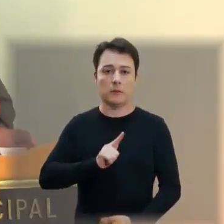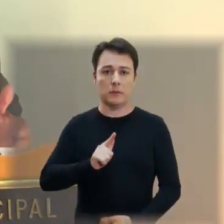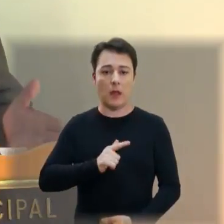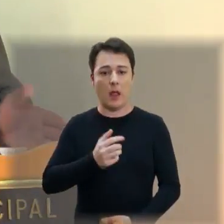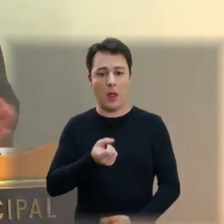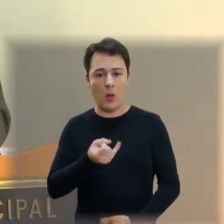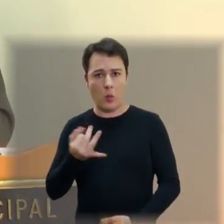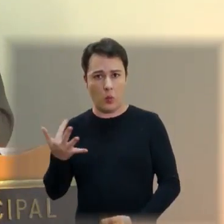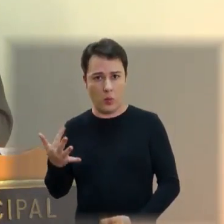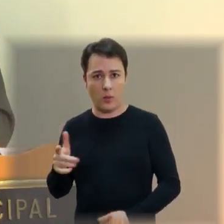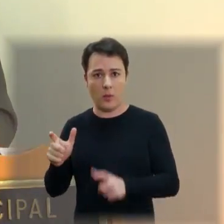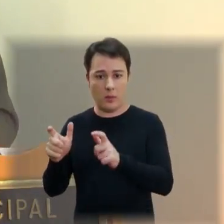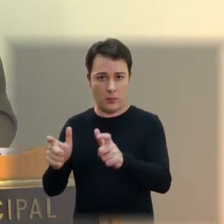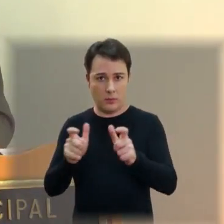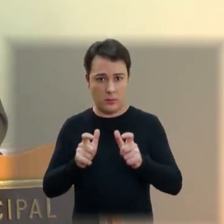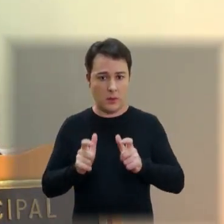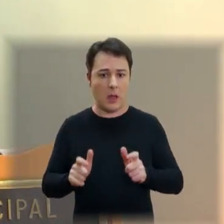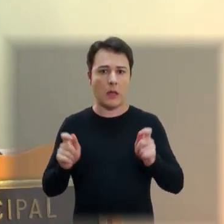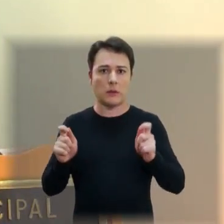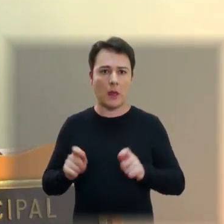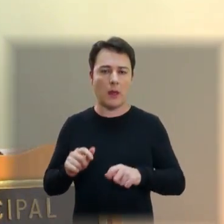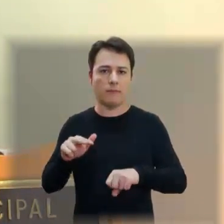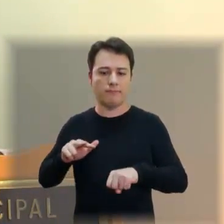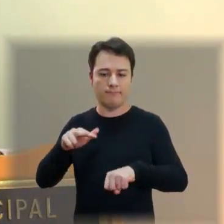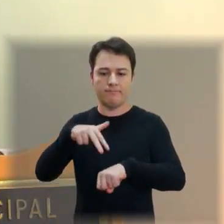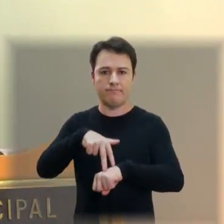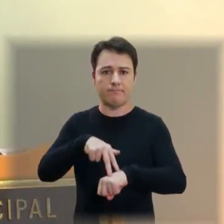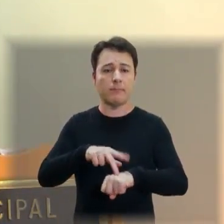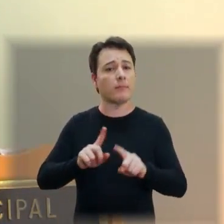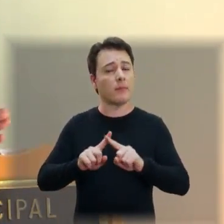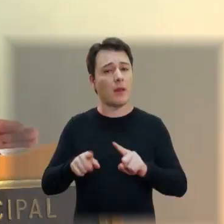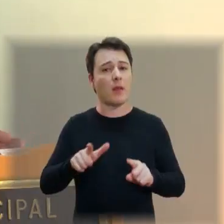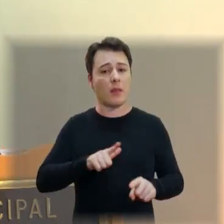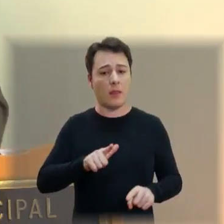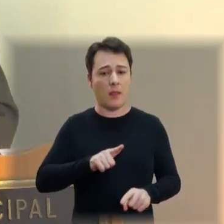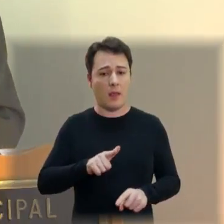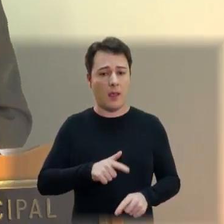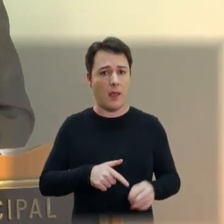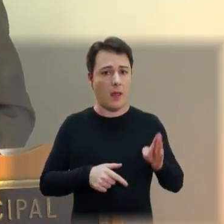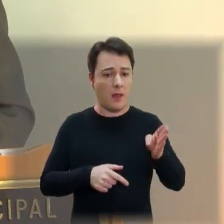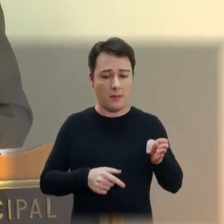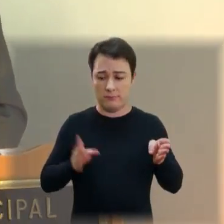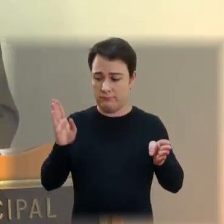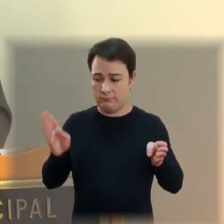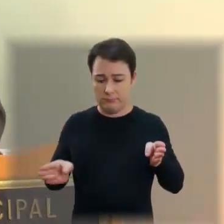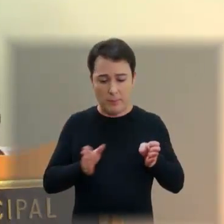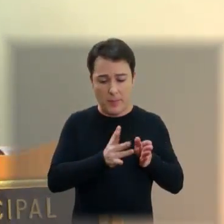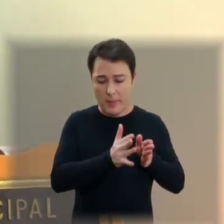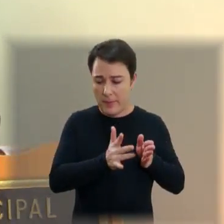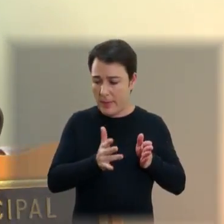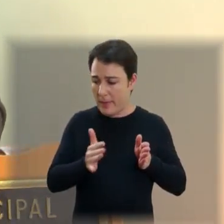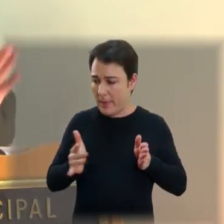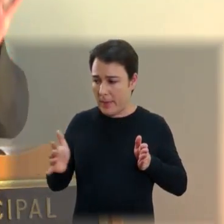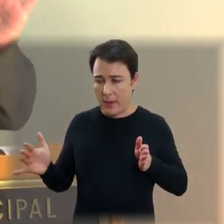que, às vezes, cobram para se fazer um evento. Então, está aqui, de 0 até 100 unidades fiscais do município.